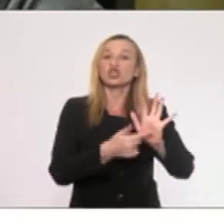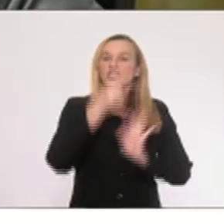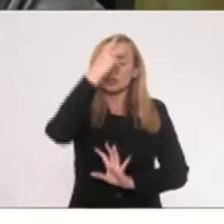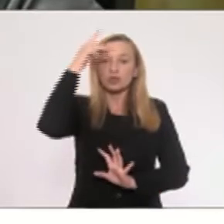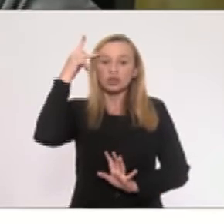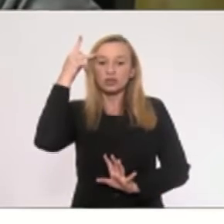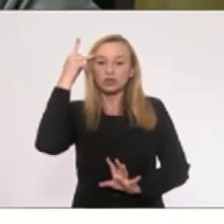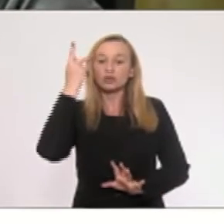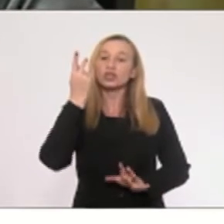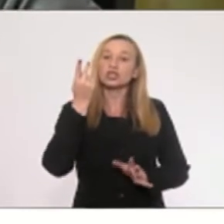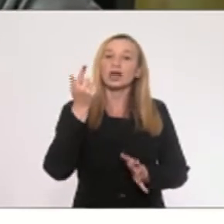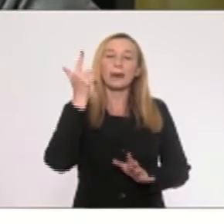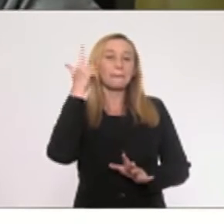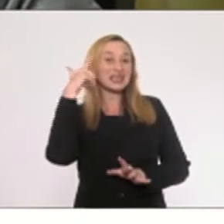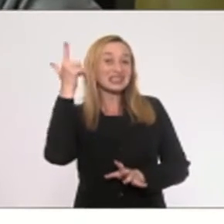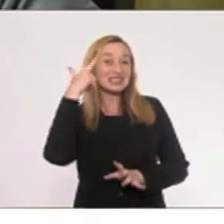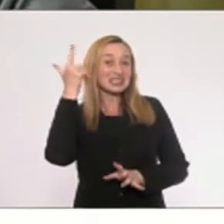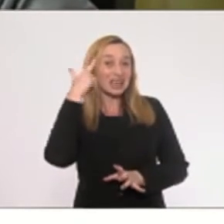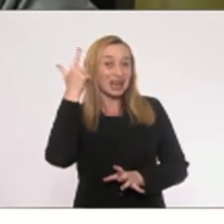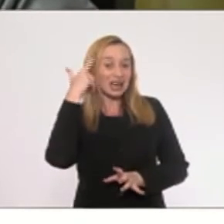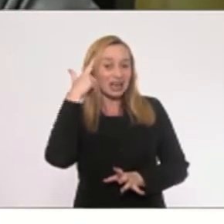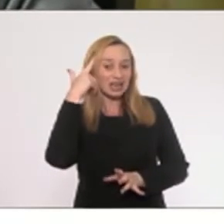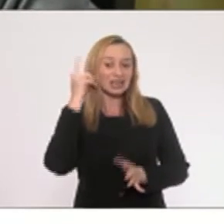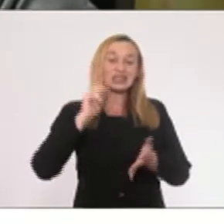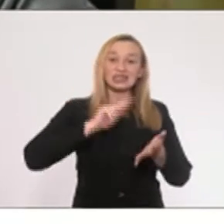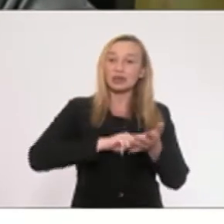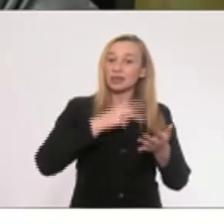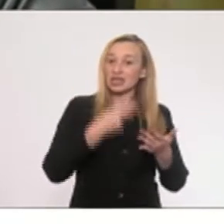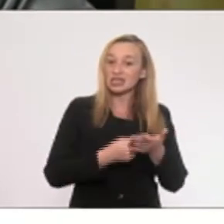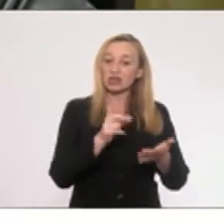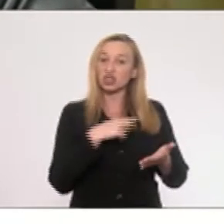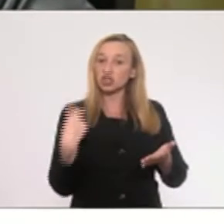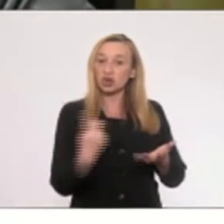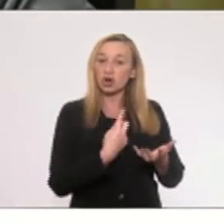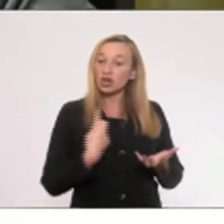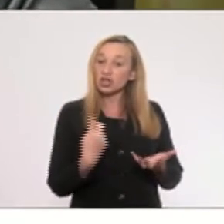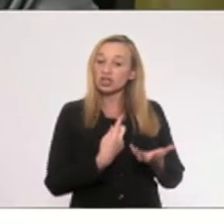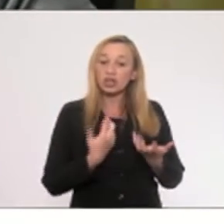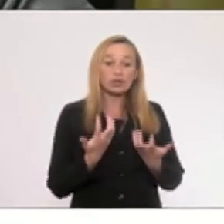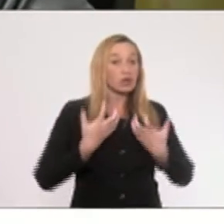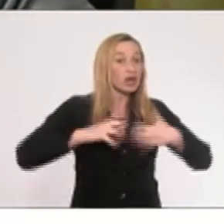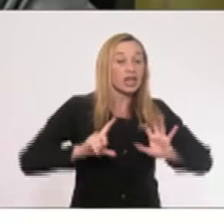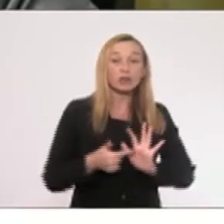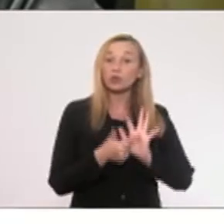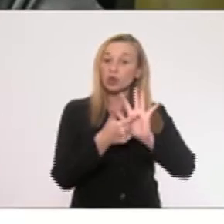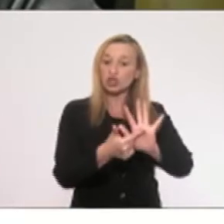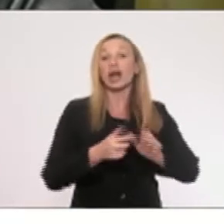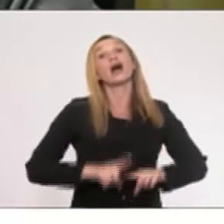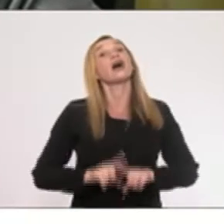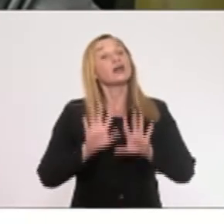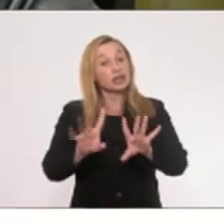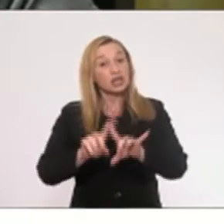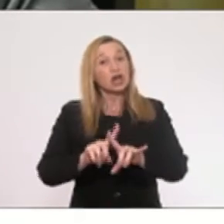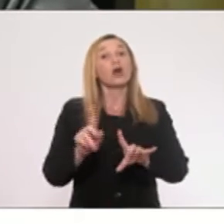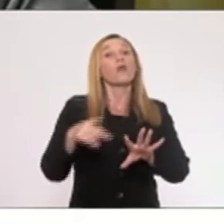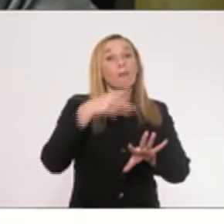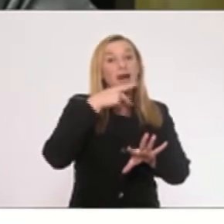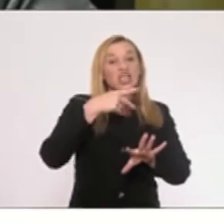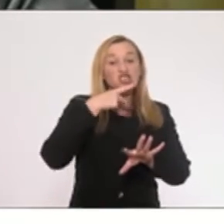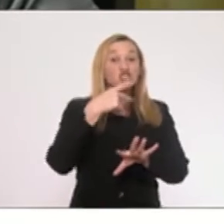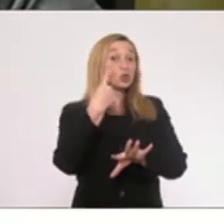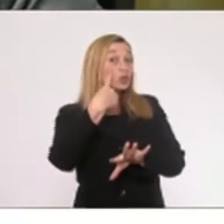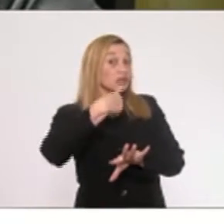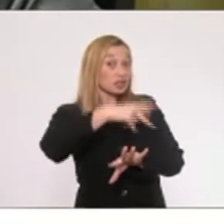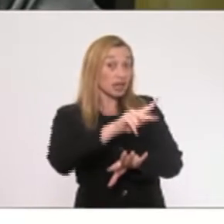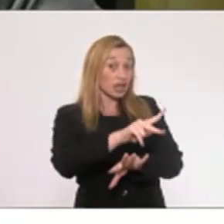telespectador leve a interpretação que todos nós não estamos querendo Vossa transparência. Excelência preside Aliás, uma o partido comissão, de Vossa tem que